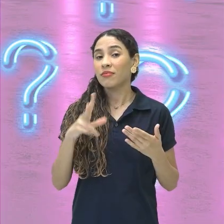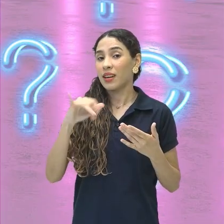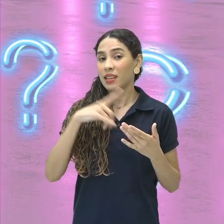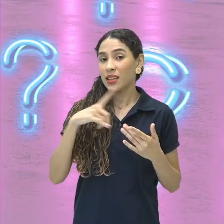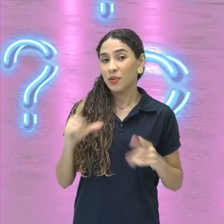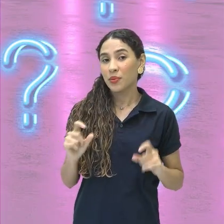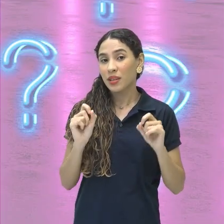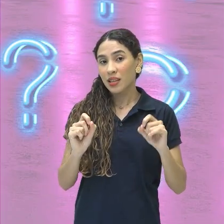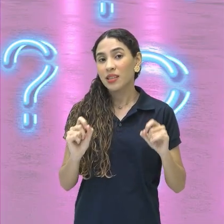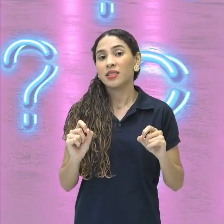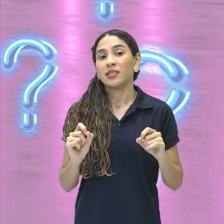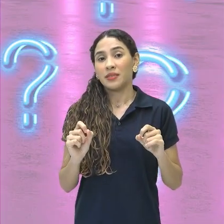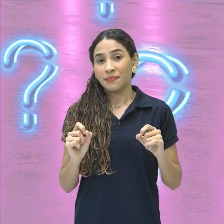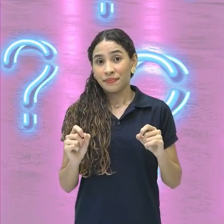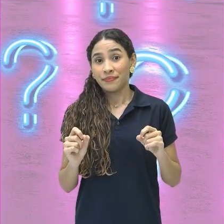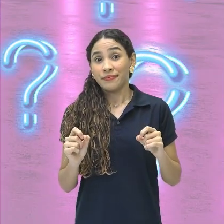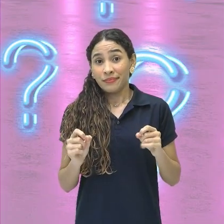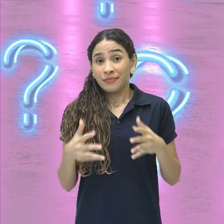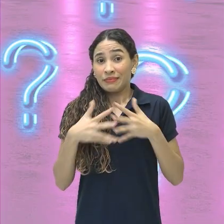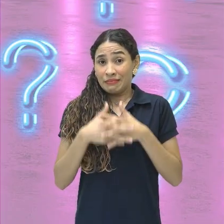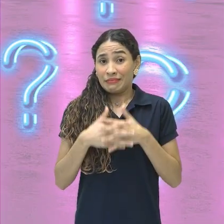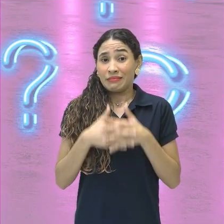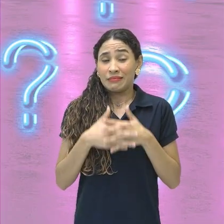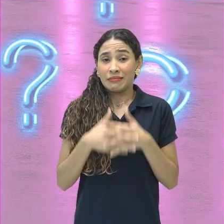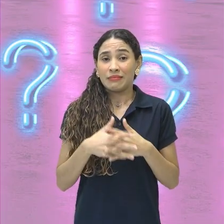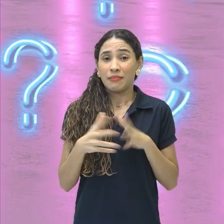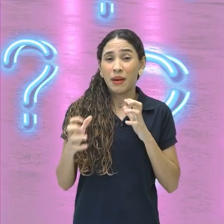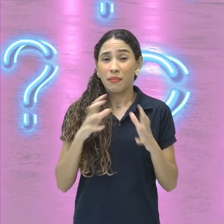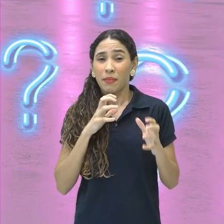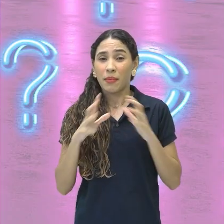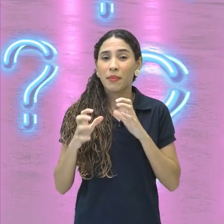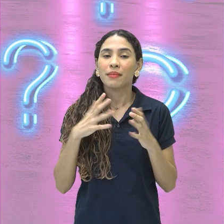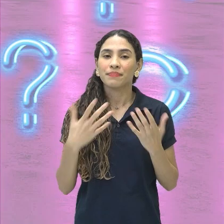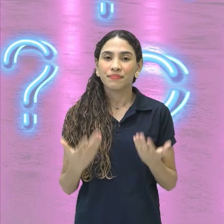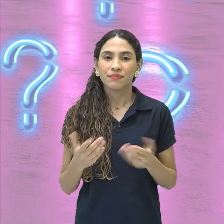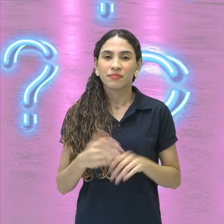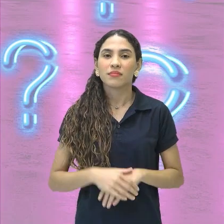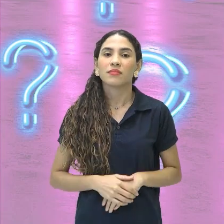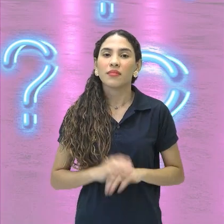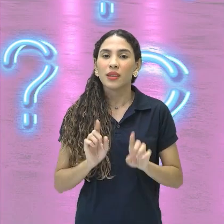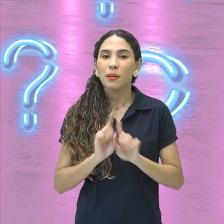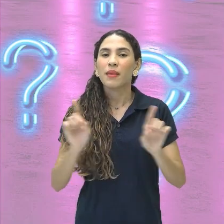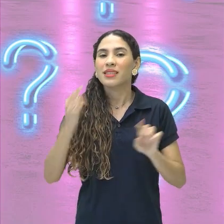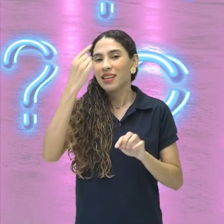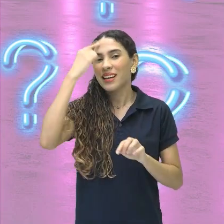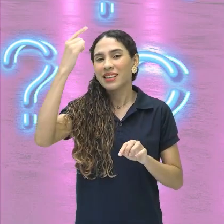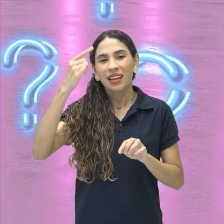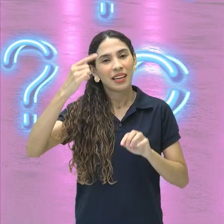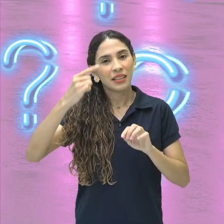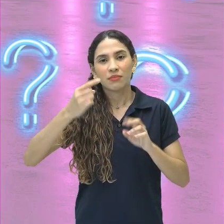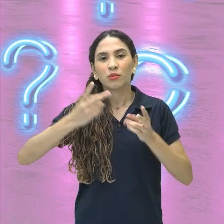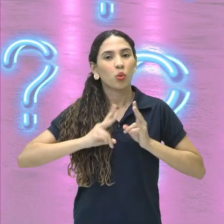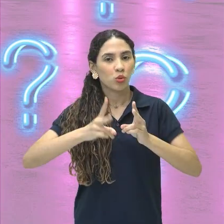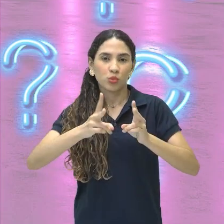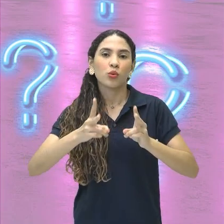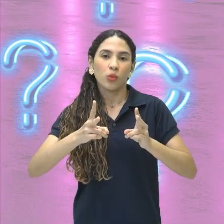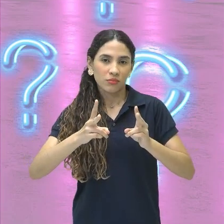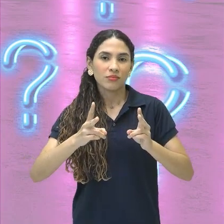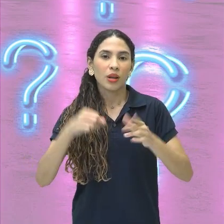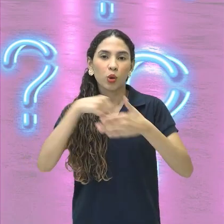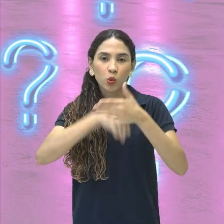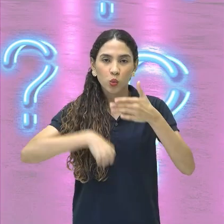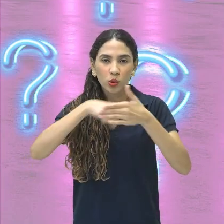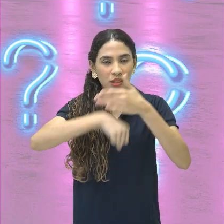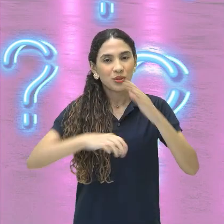haver muita confusão, vai haver, né, discussões. Mas a ideia dele prevaleceu, né, dessa luta